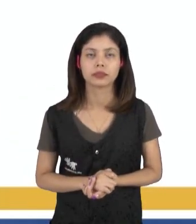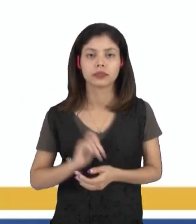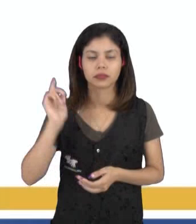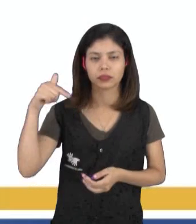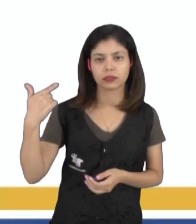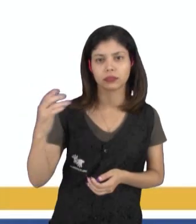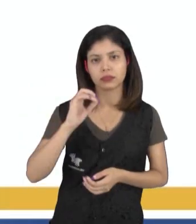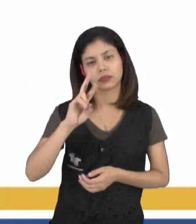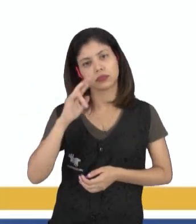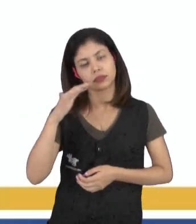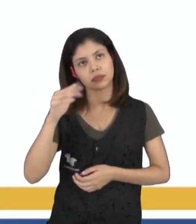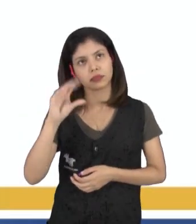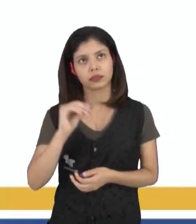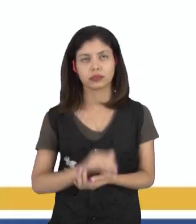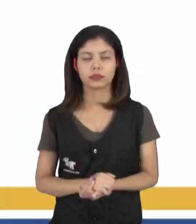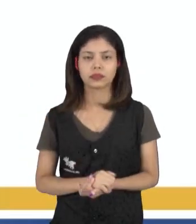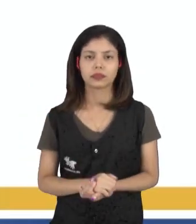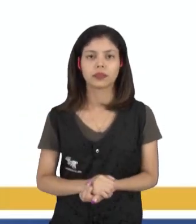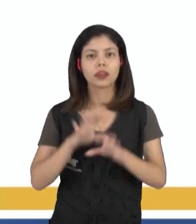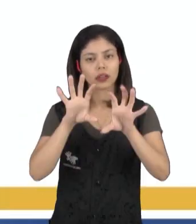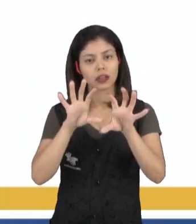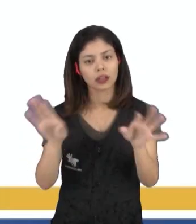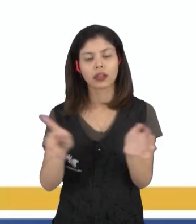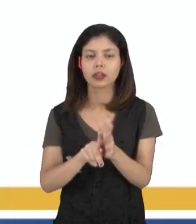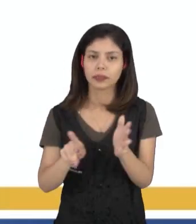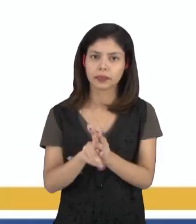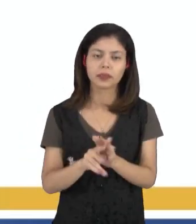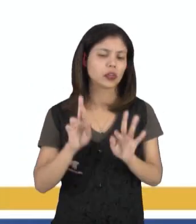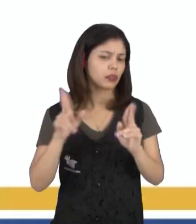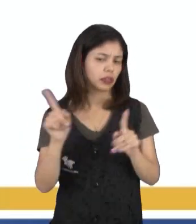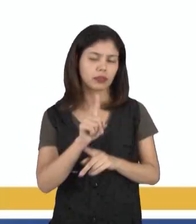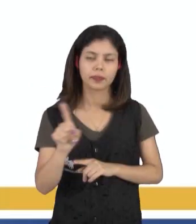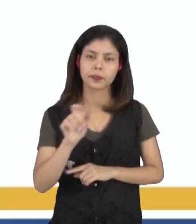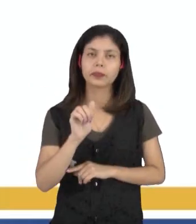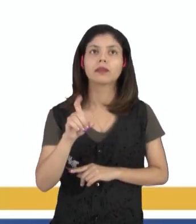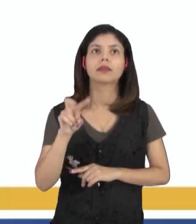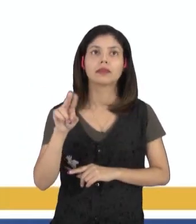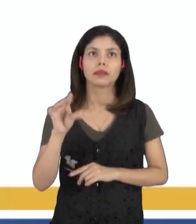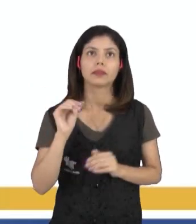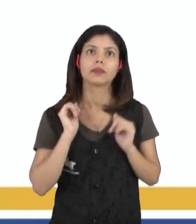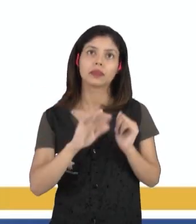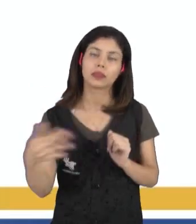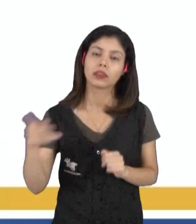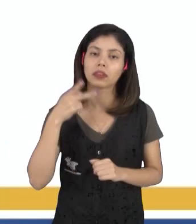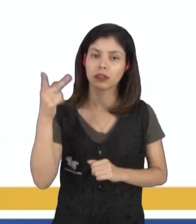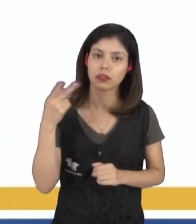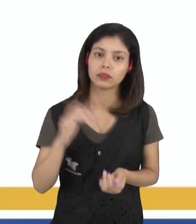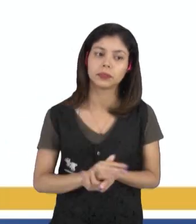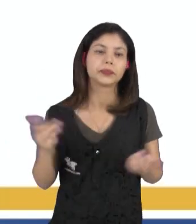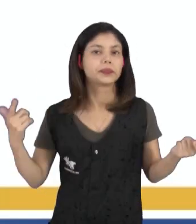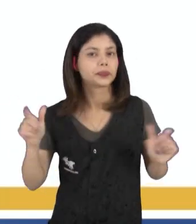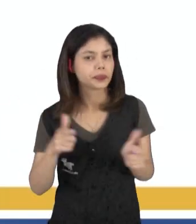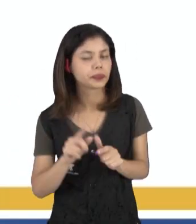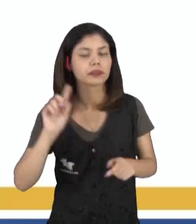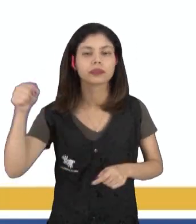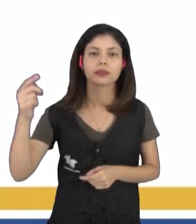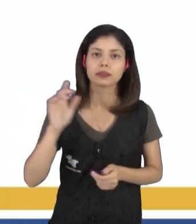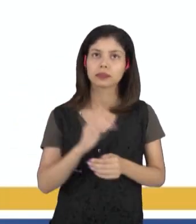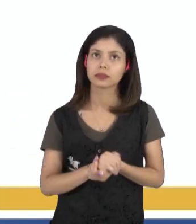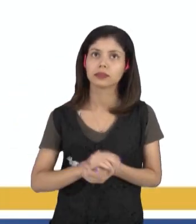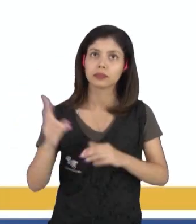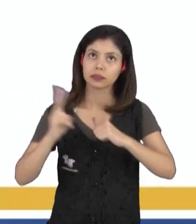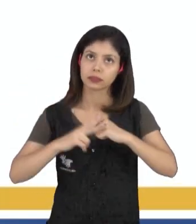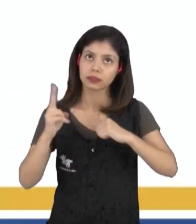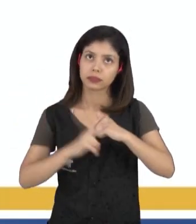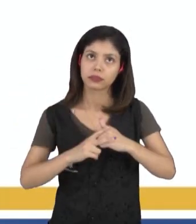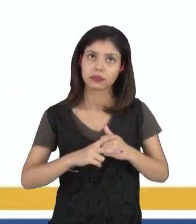em outras orações subordinadas. E aqui na adverbial também não é diferente, tá? Quando a gente está falando de forma reduzida, nós vamos ali para o verbo